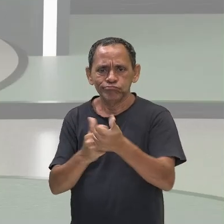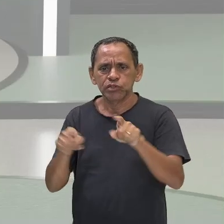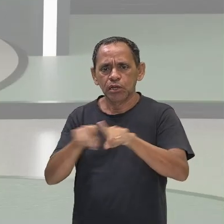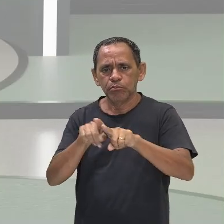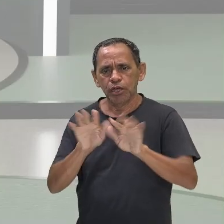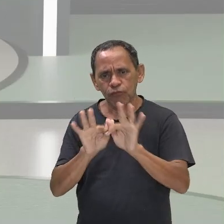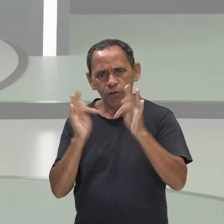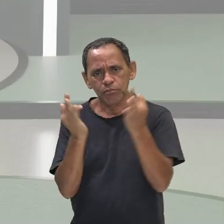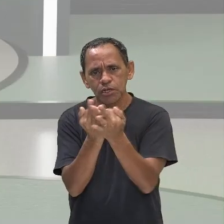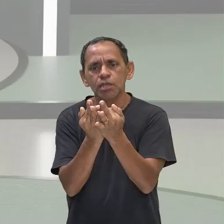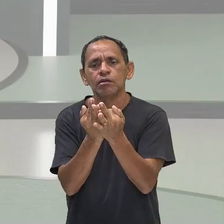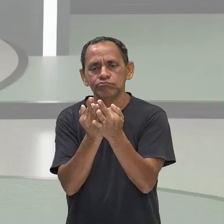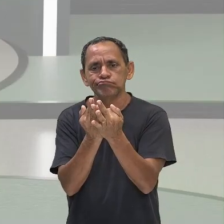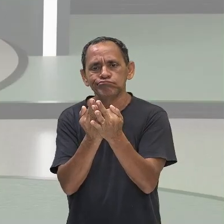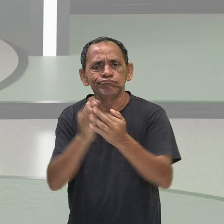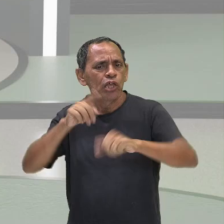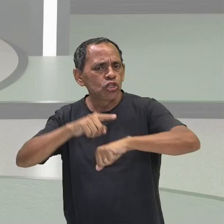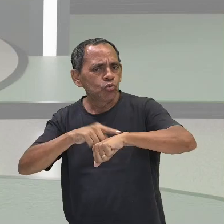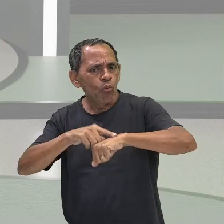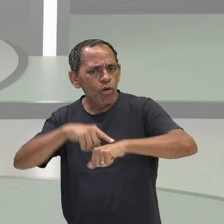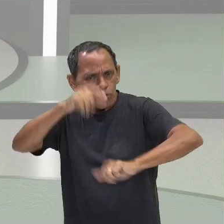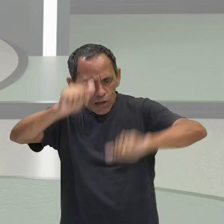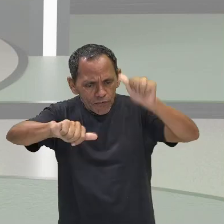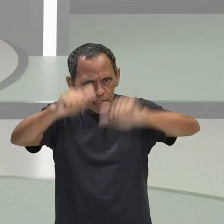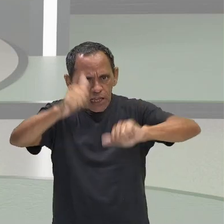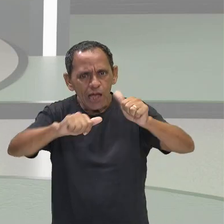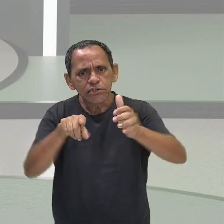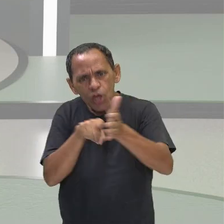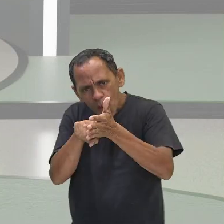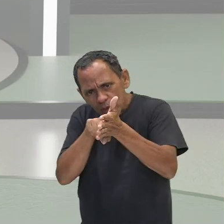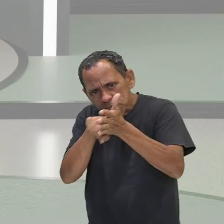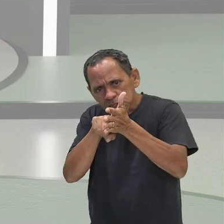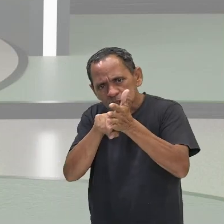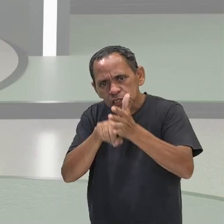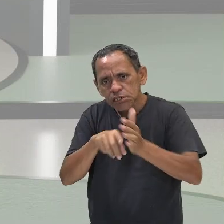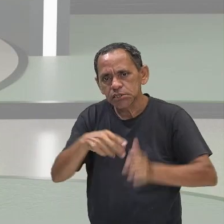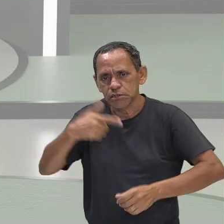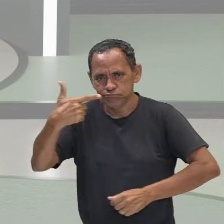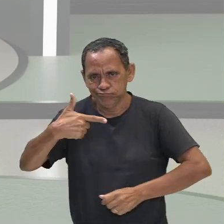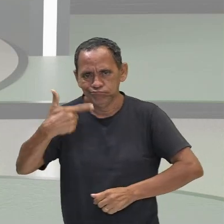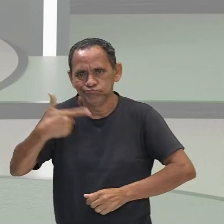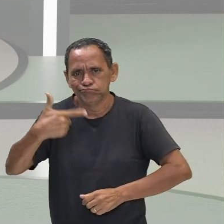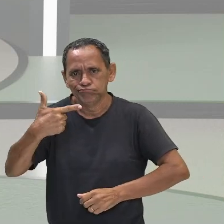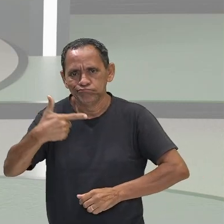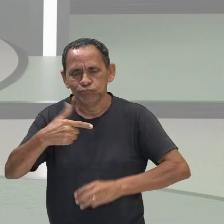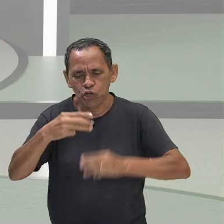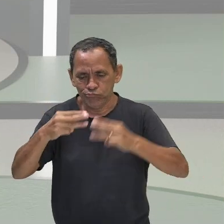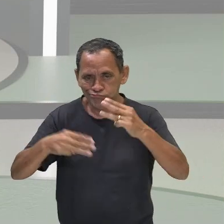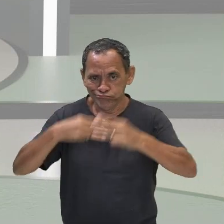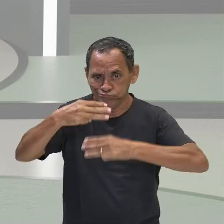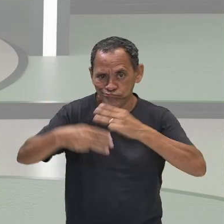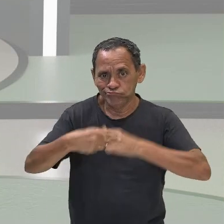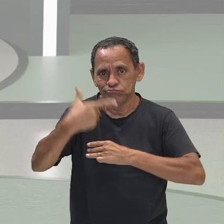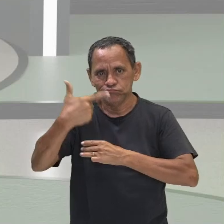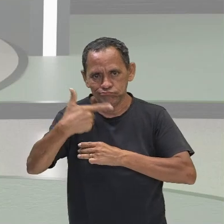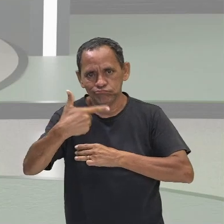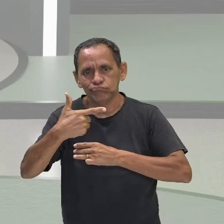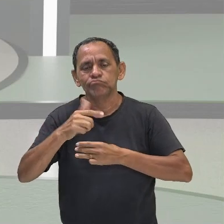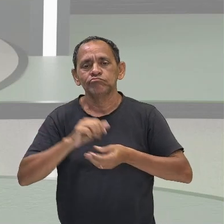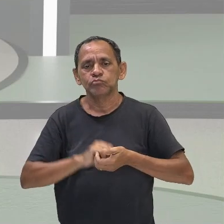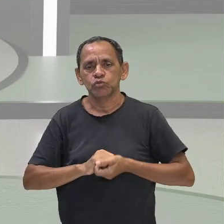Esse momento em que ocorre o diagnóstico é aquela segunda fase, no segundo trimestre, da